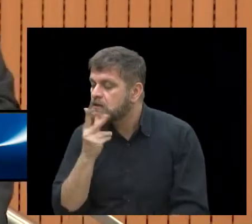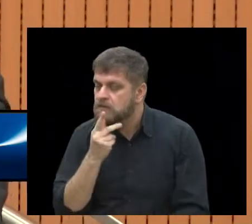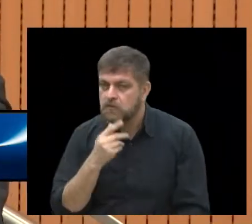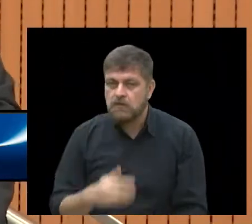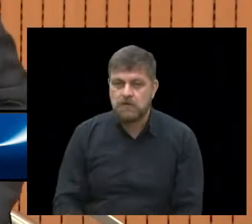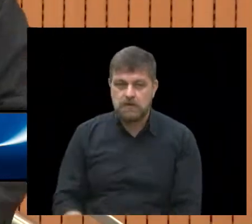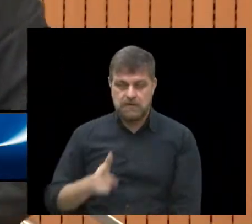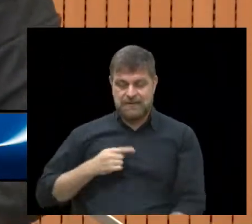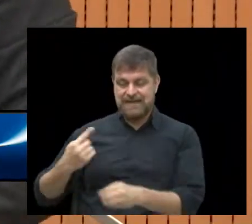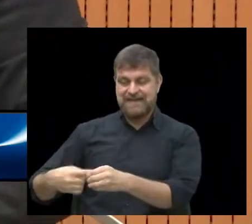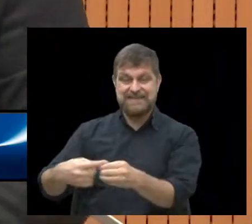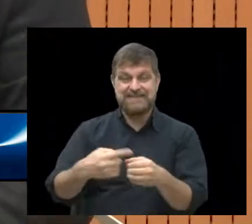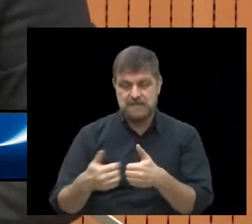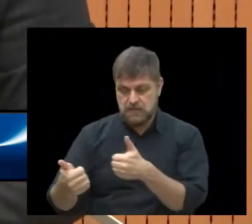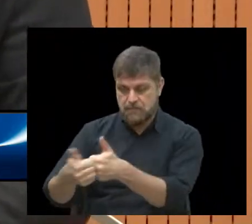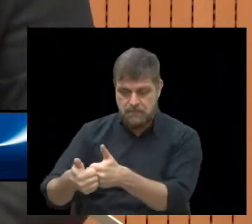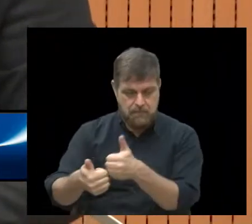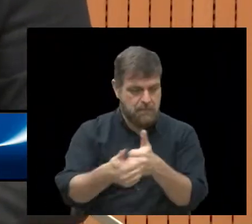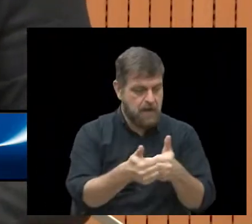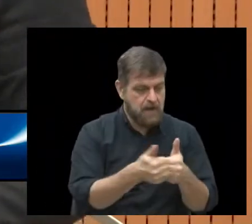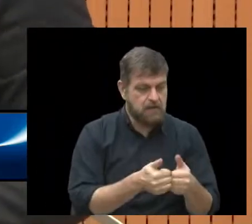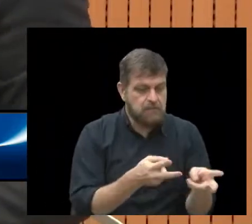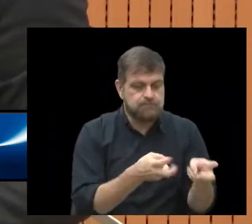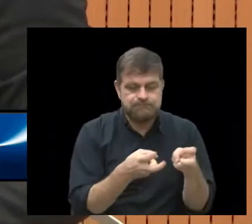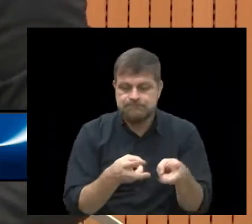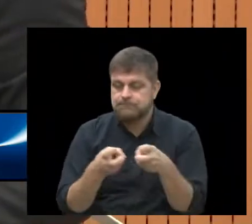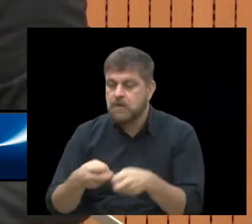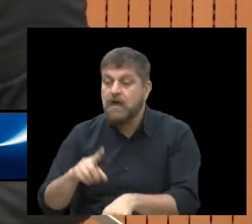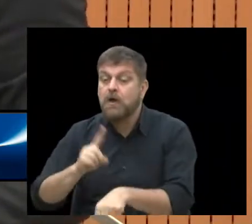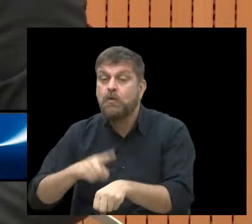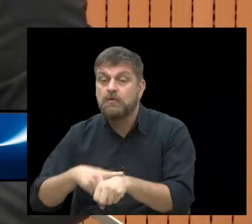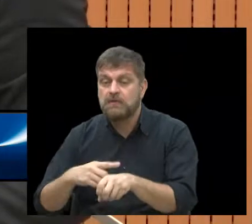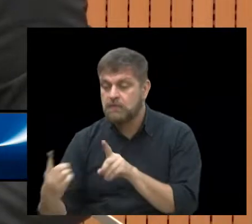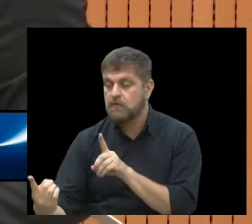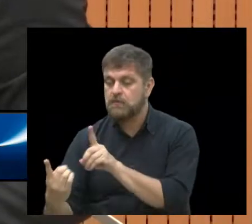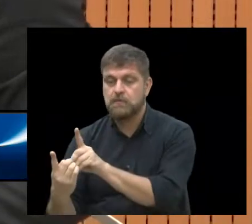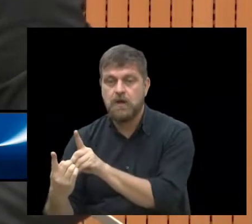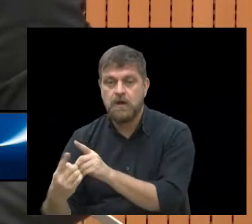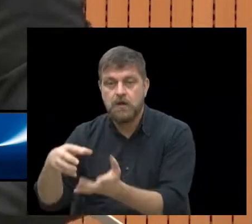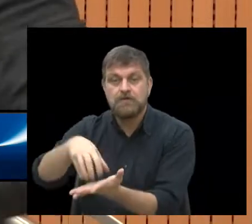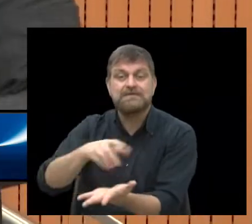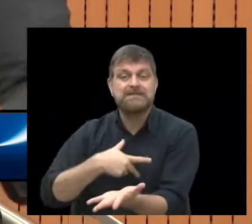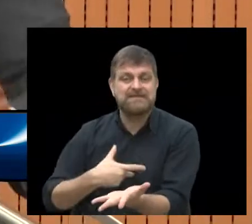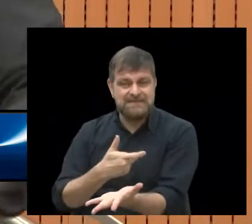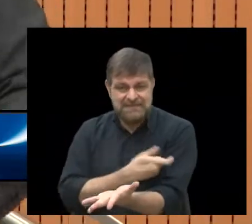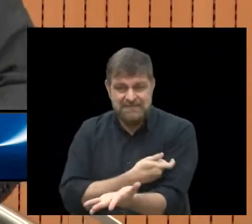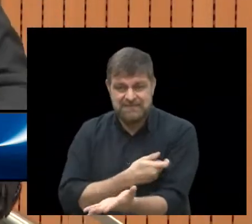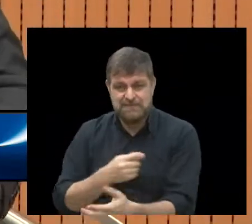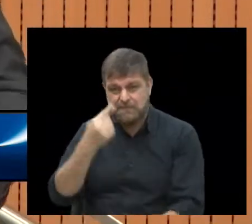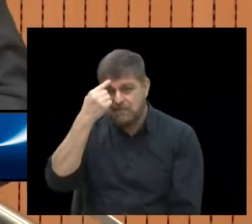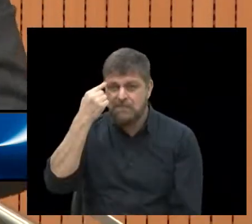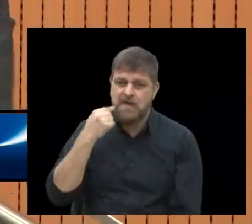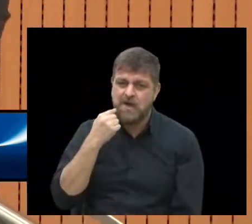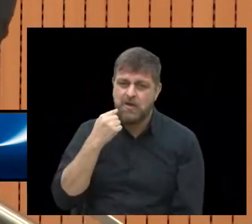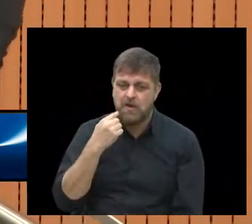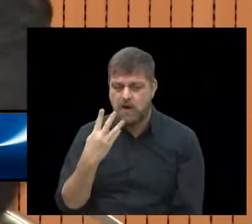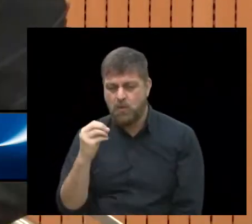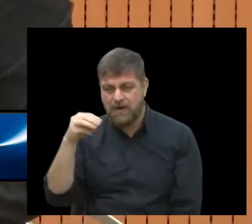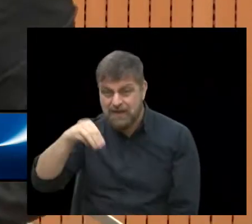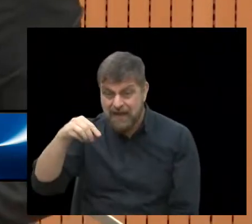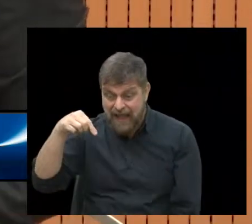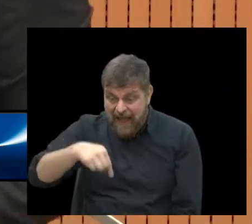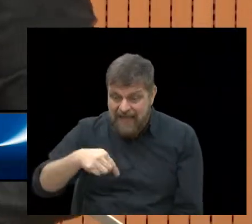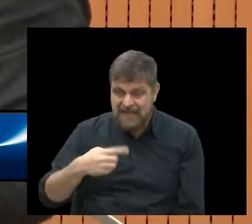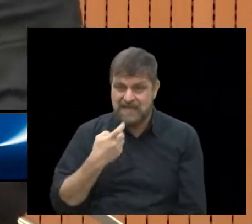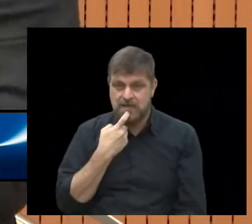cidade circunvizinha aqui, quanto tempo se demora para atender um paciente na unidade de pronto-atendimento. Se demorar meia hora, 40 minutos e aqui